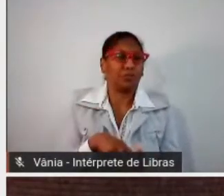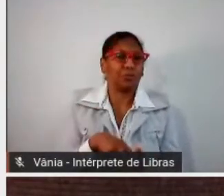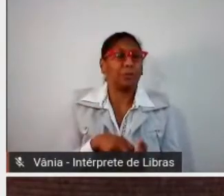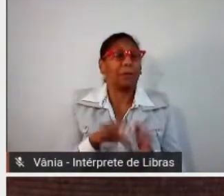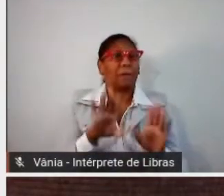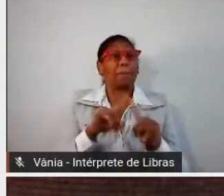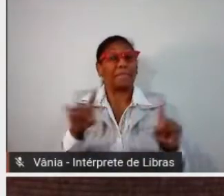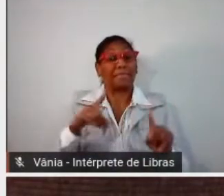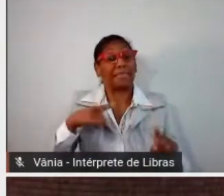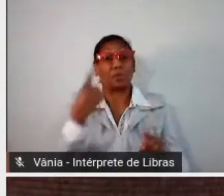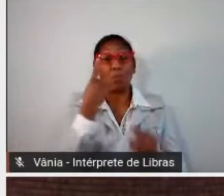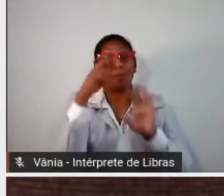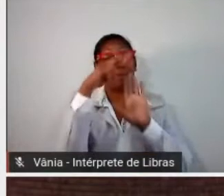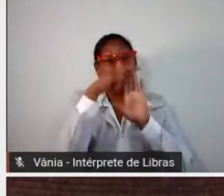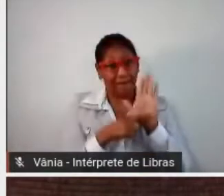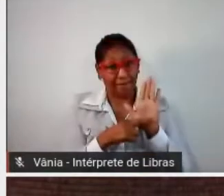regra, né,